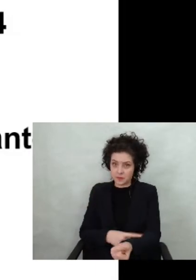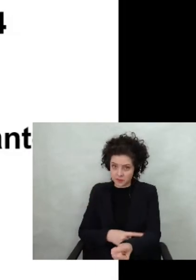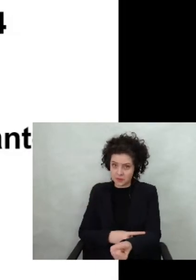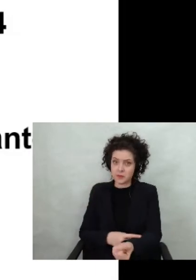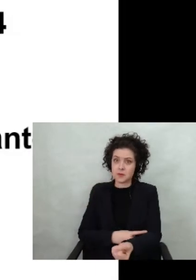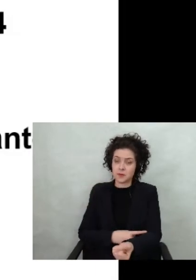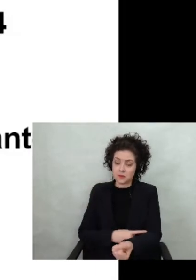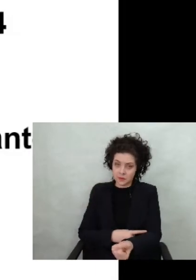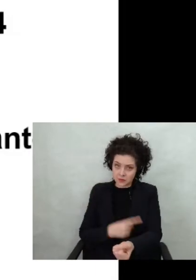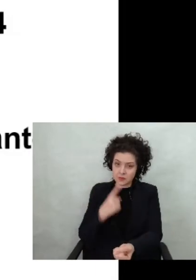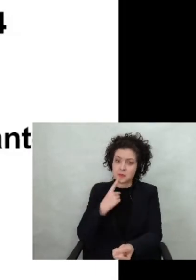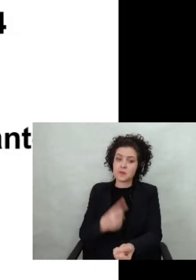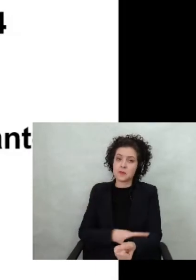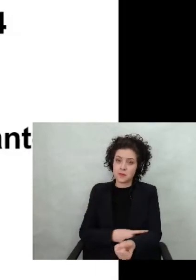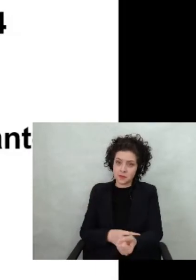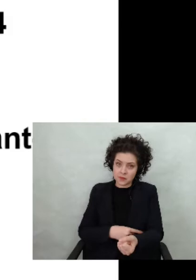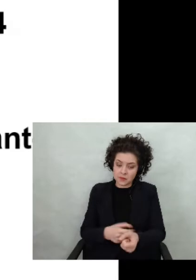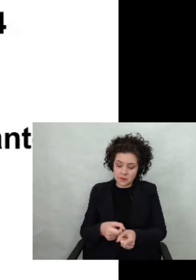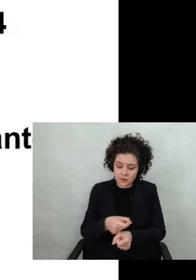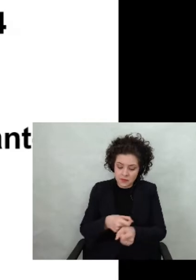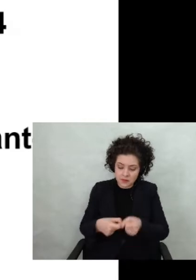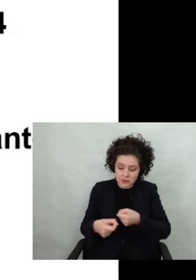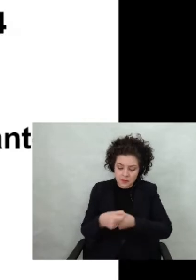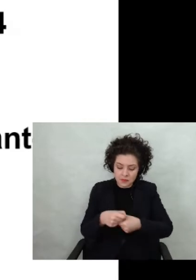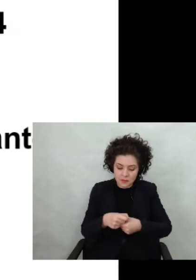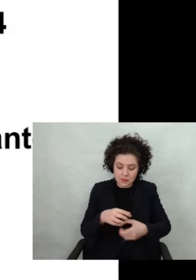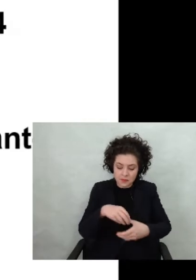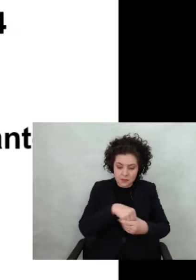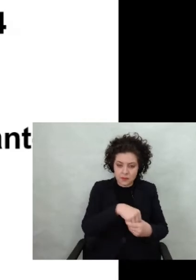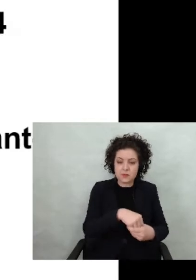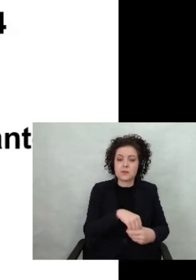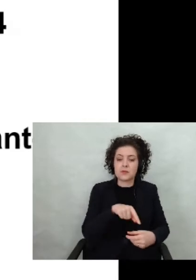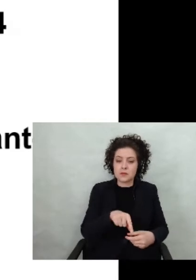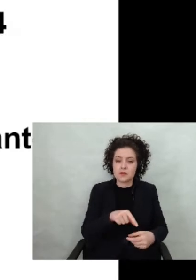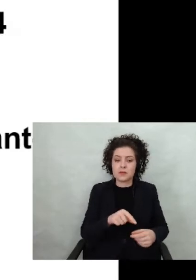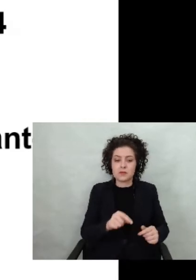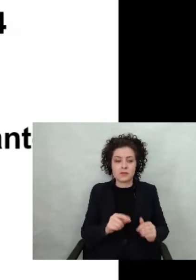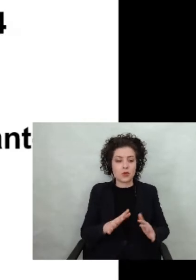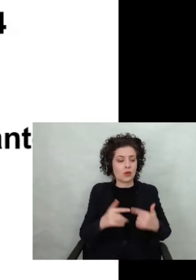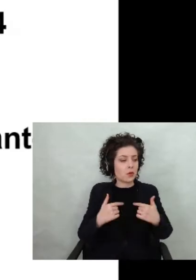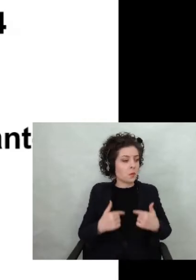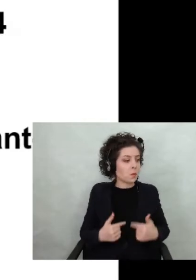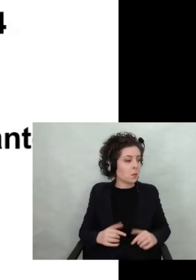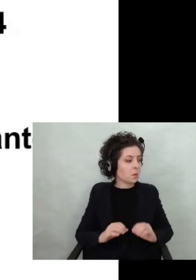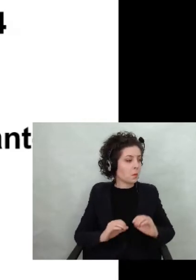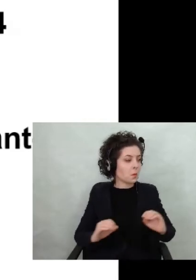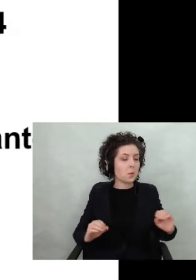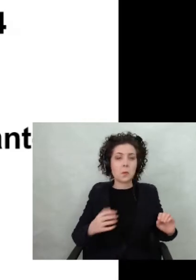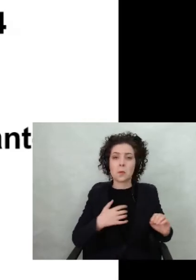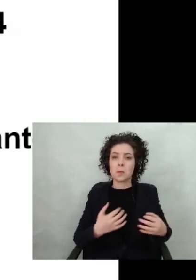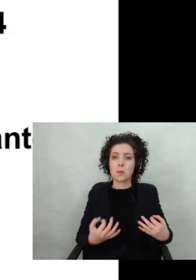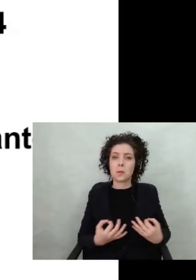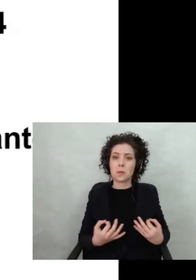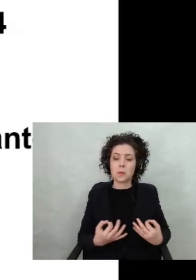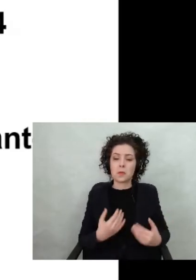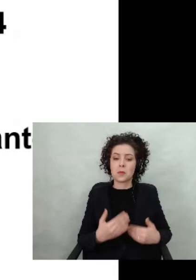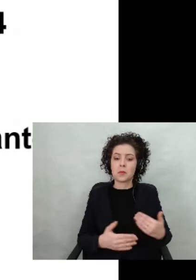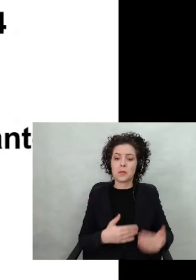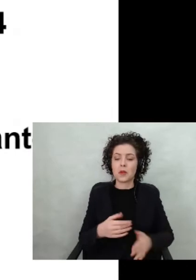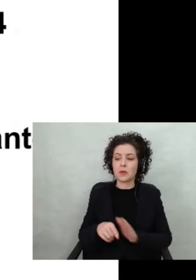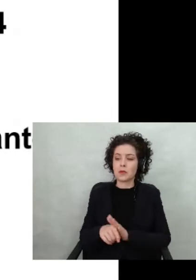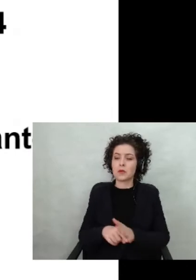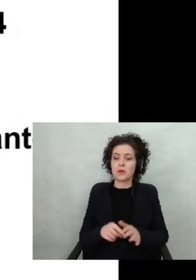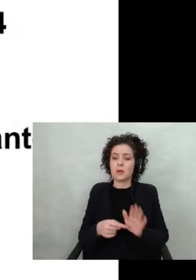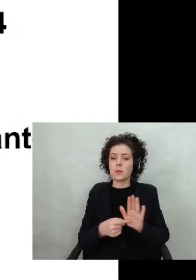ou seja, pacientes já assintomáticos dessa infecção, e isto, os estudos têm mostrado que a melhor ocasião